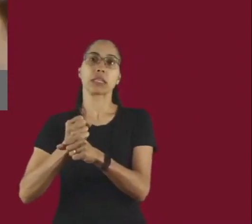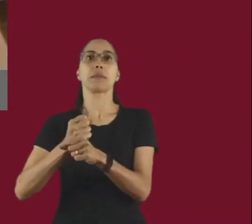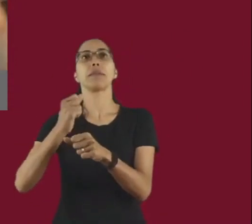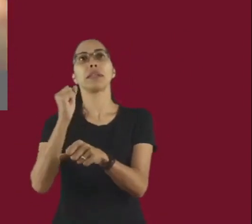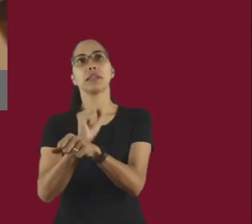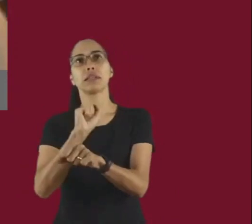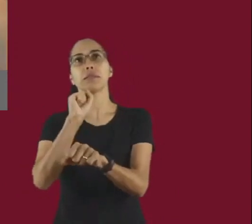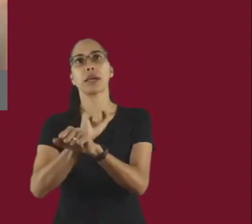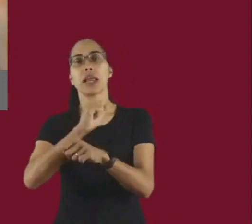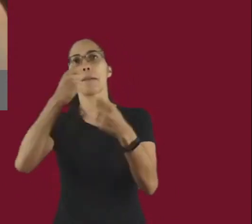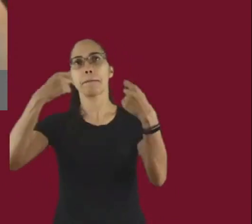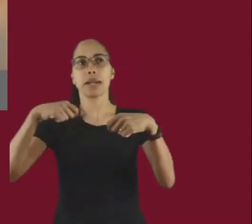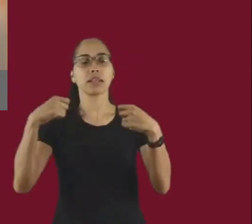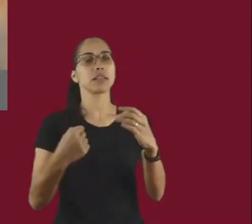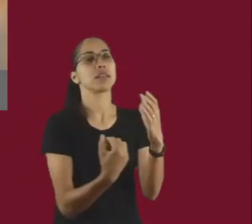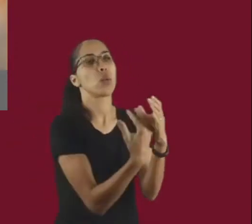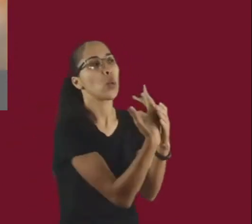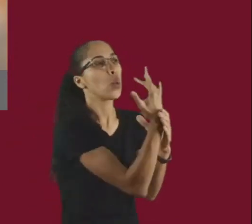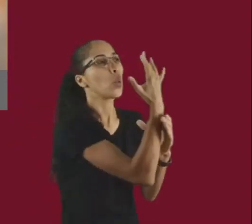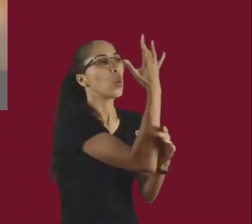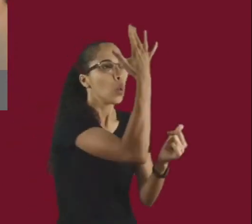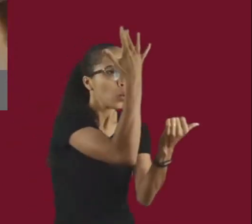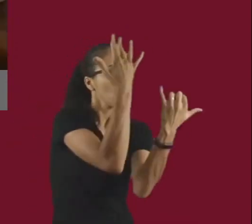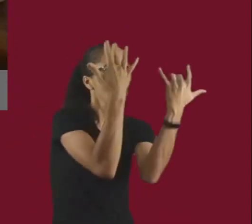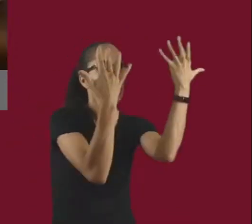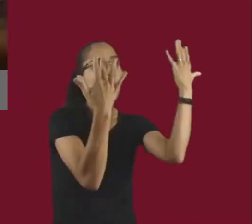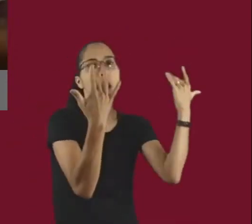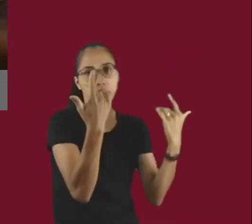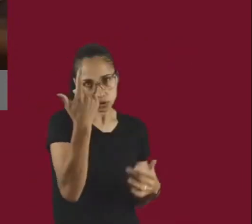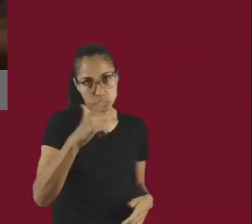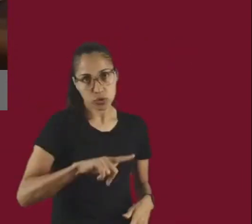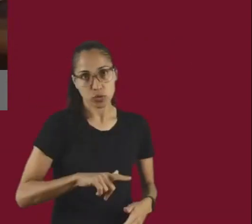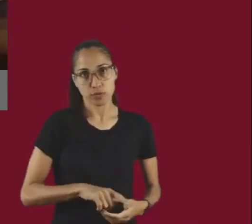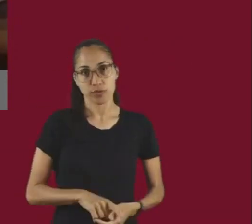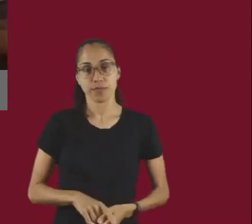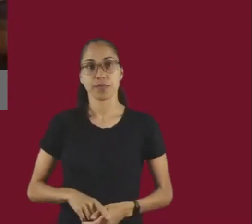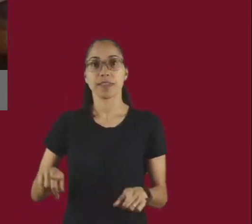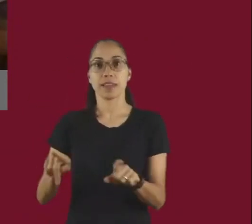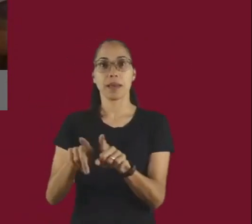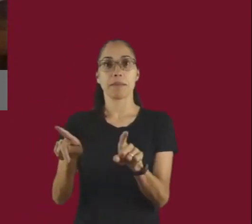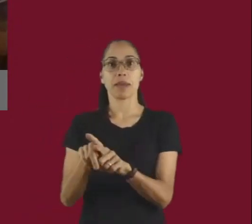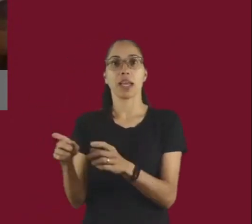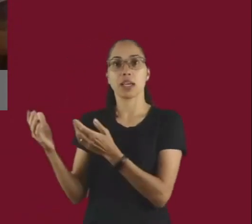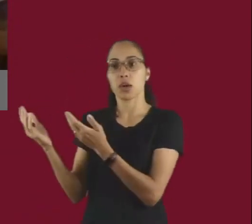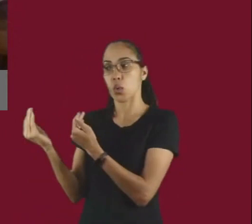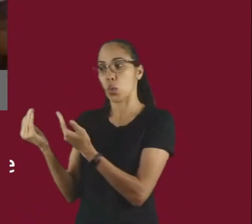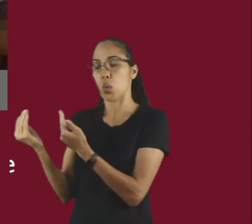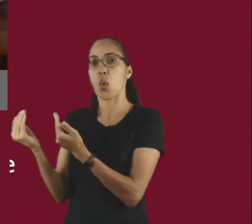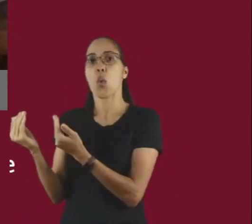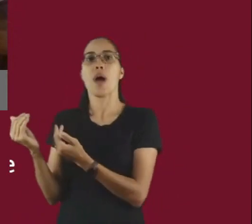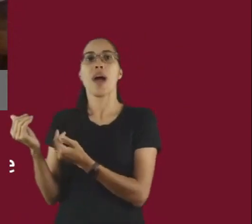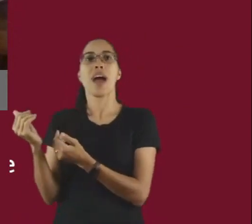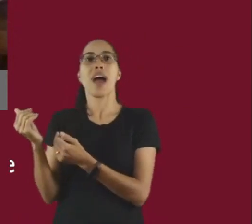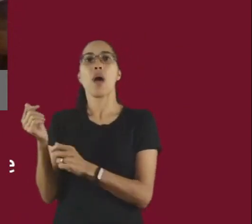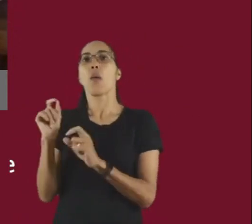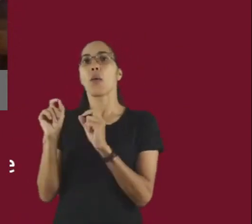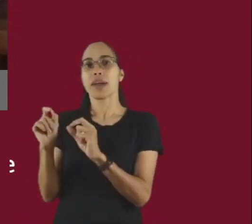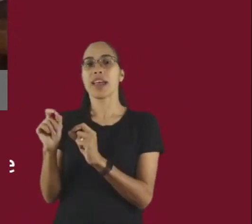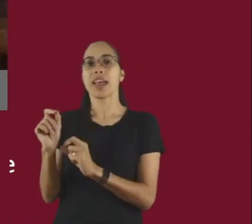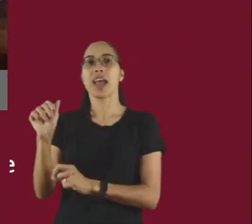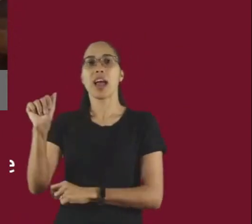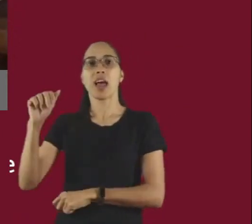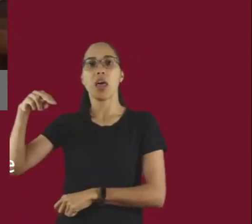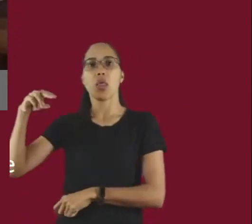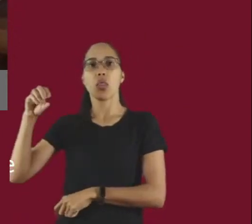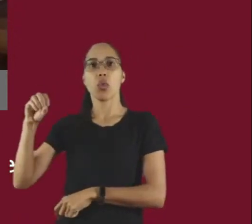ancestrais e que literalmente, de um dia para a noite, está cheirando cocaína, bebendo cerveja e